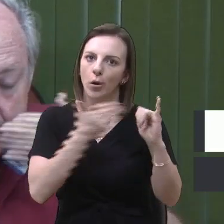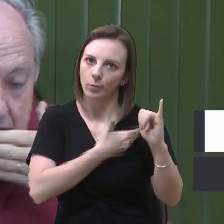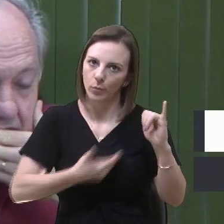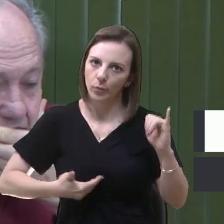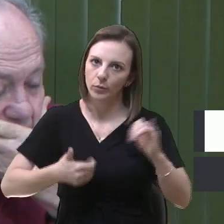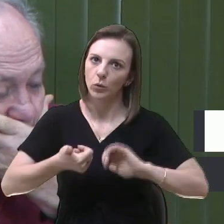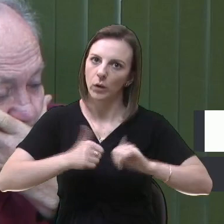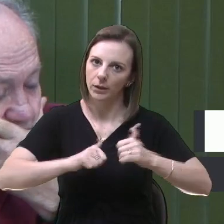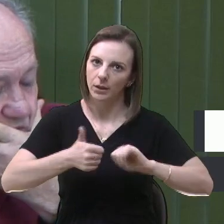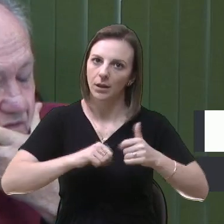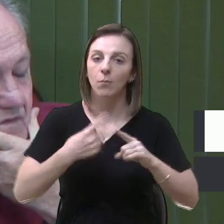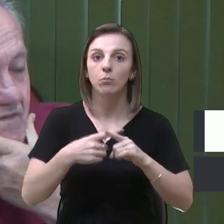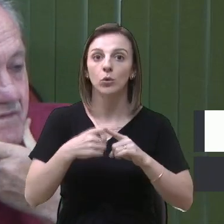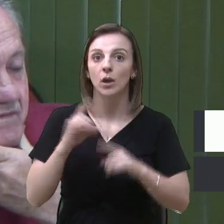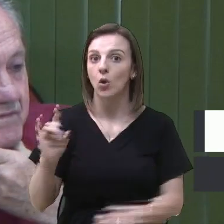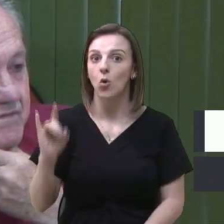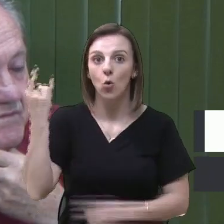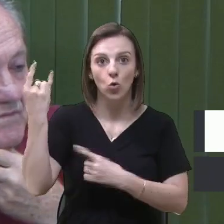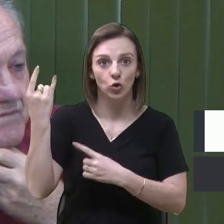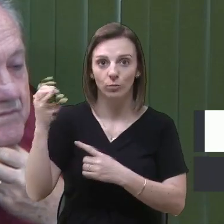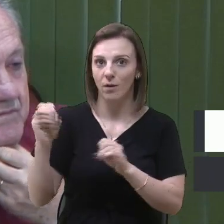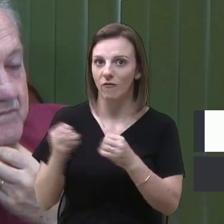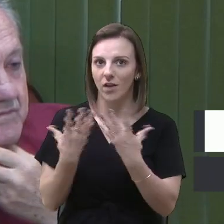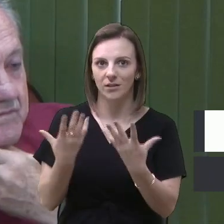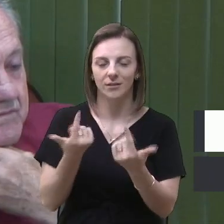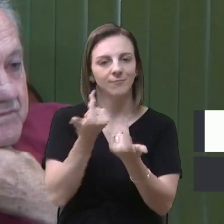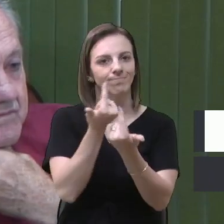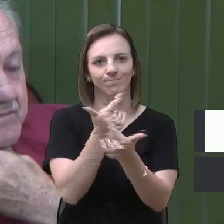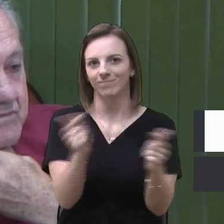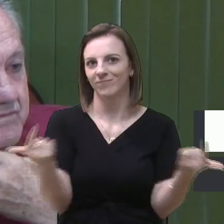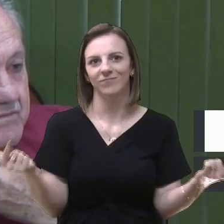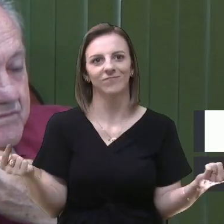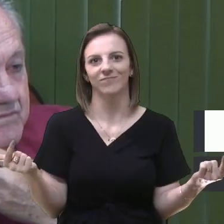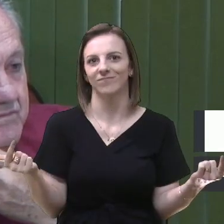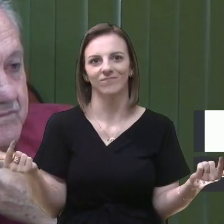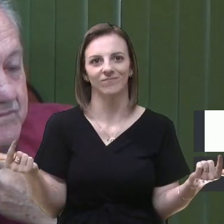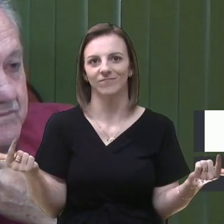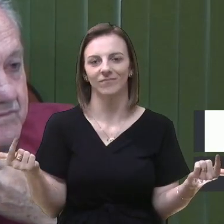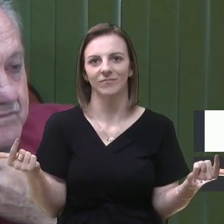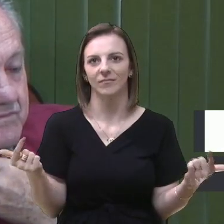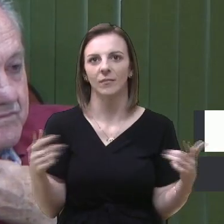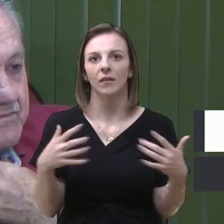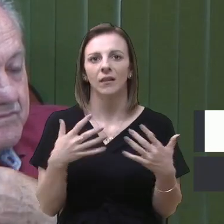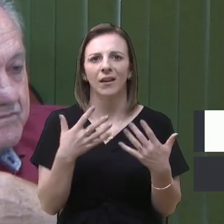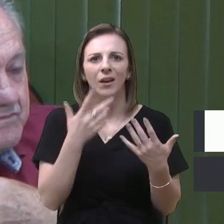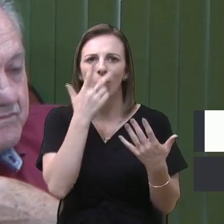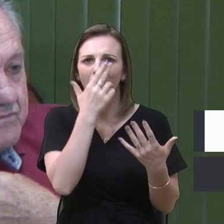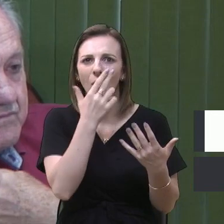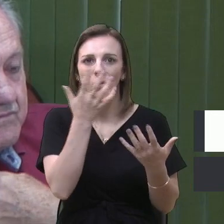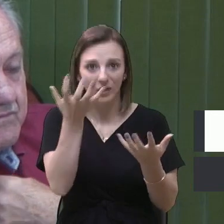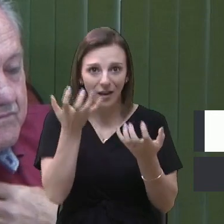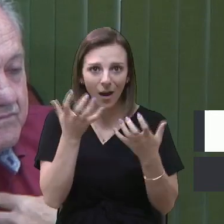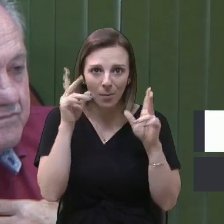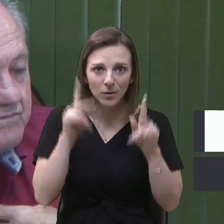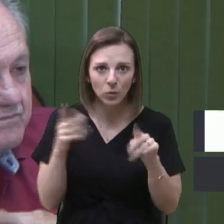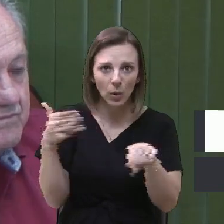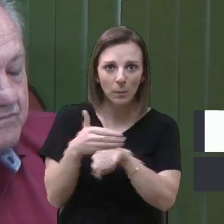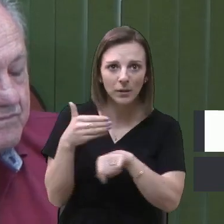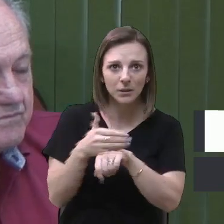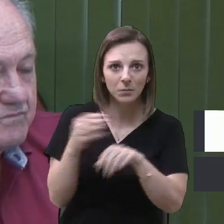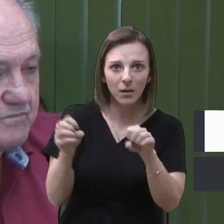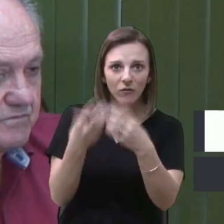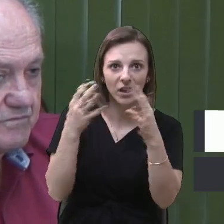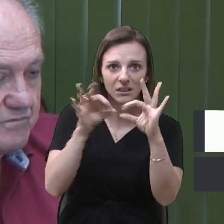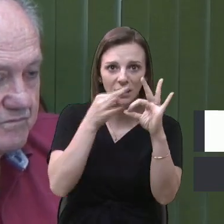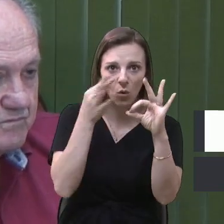na última festa da uva não teve transporte público. Então, isso porque quero que as pessoas, de fato, vão à festa da uva, na festa da